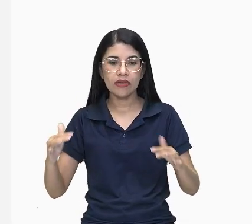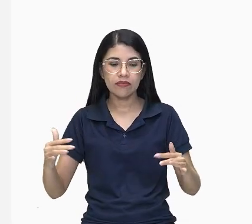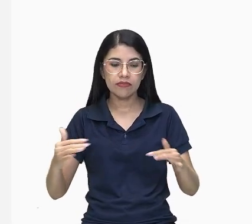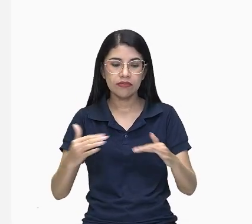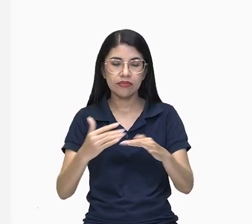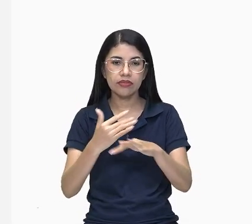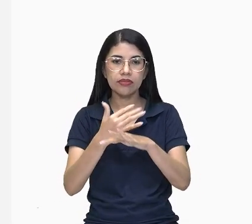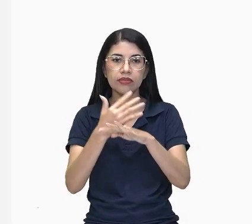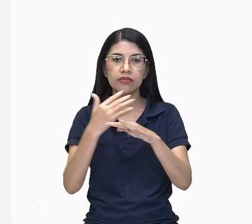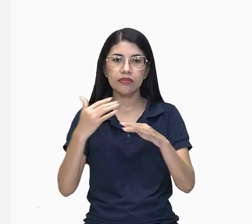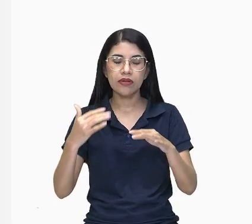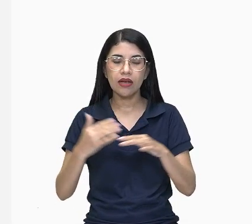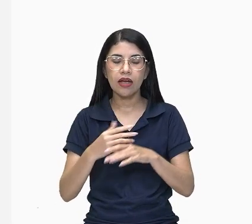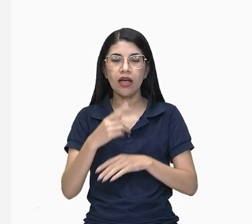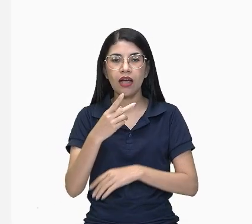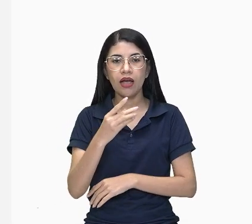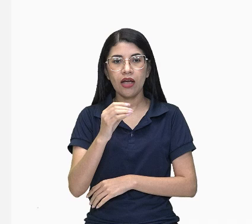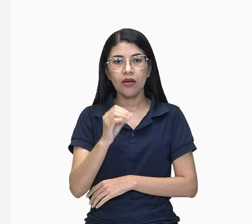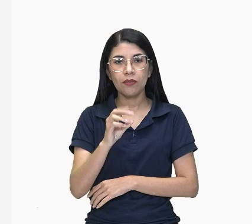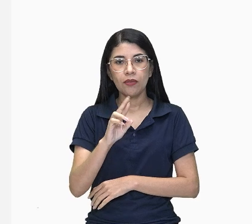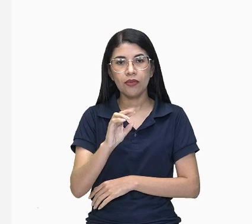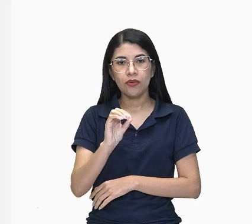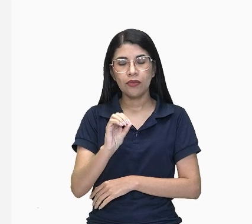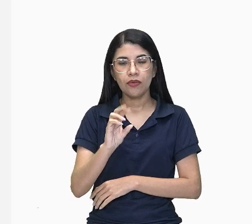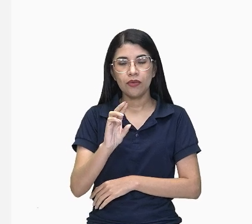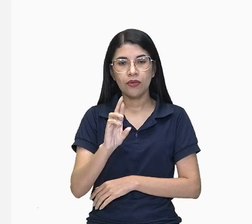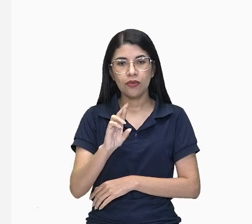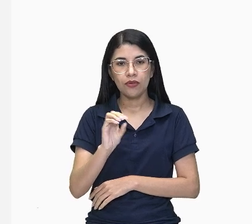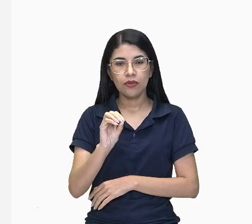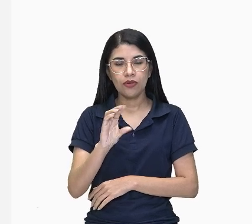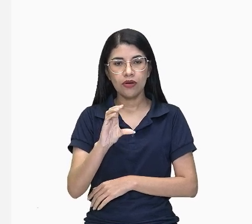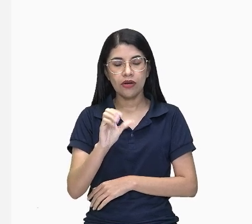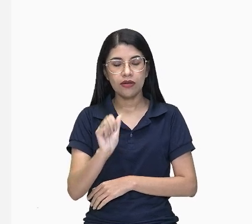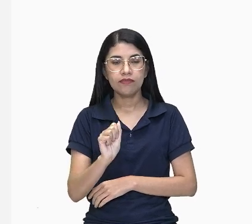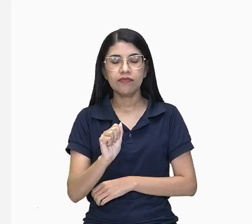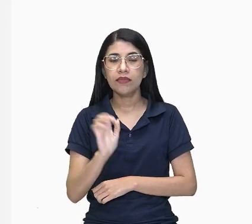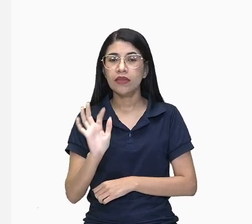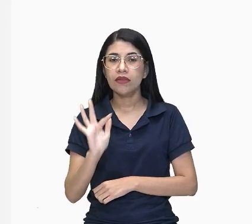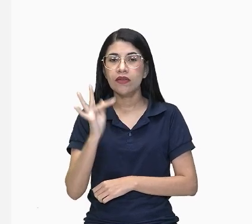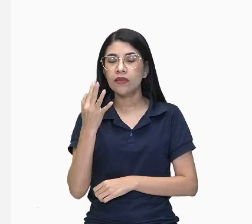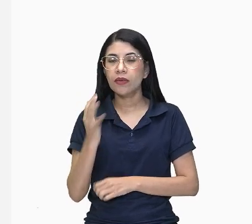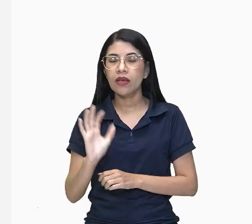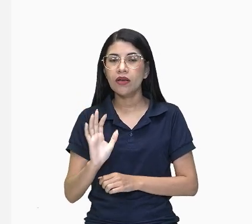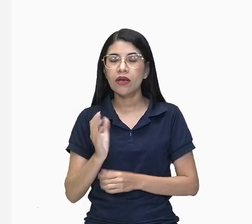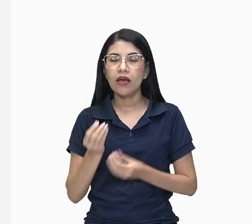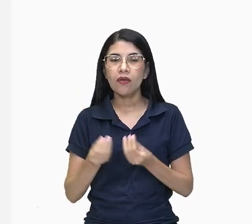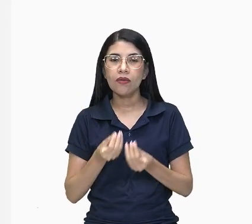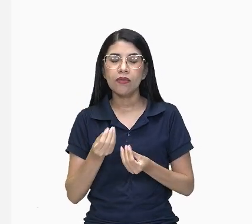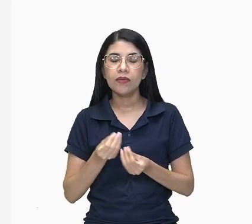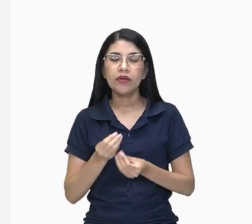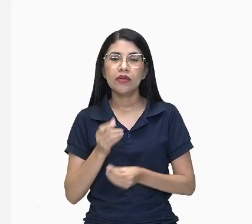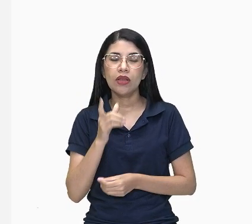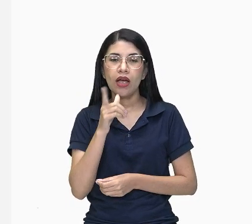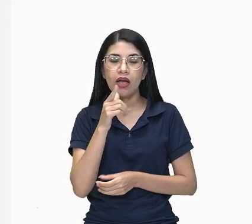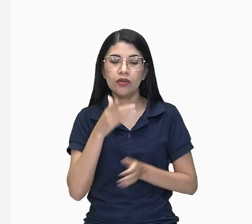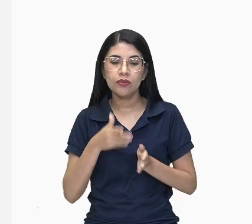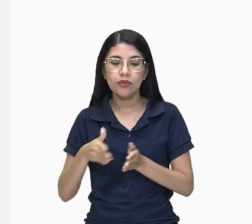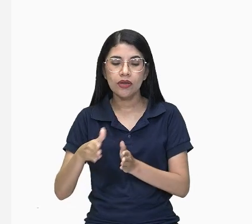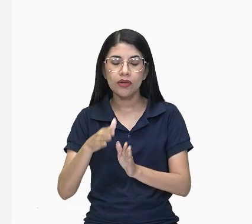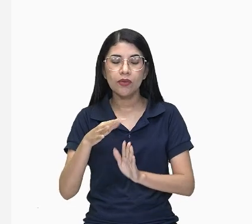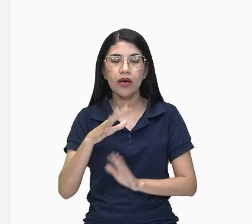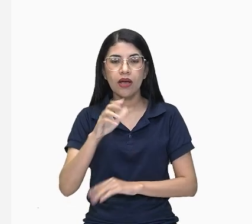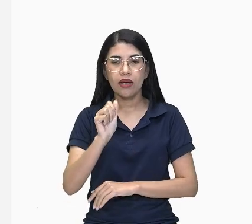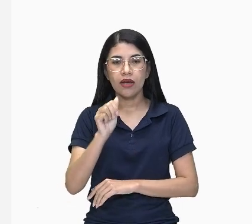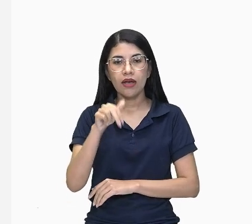nós temos o fenômeno da pororoca, que é um fenômeno que ele ocorre na foz do rio